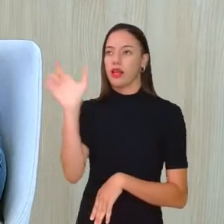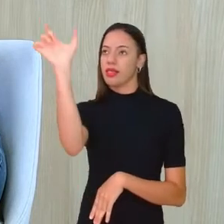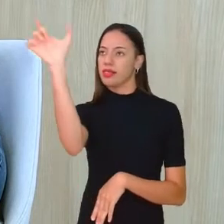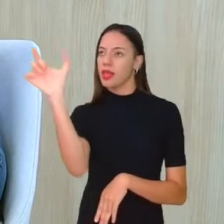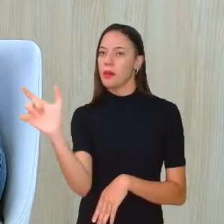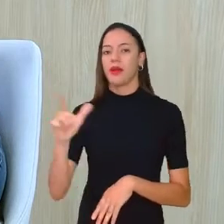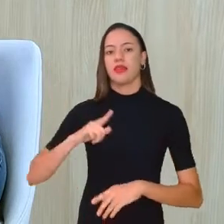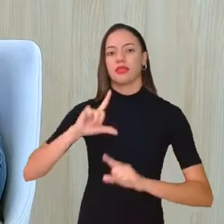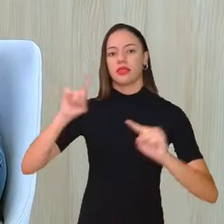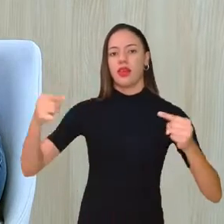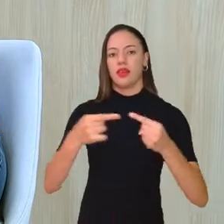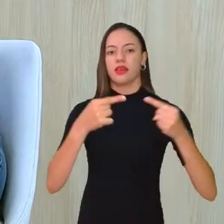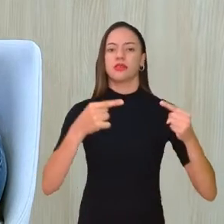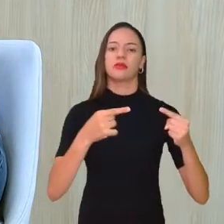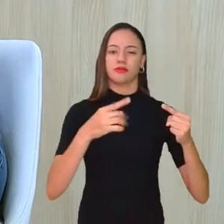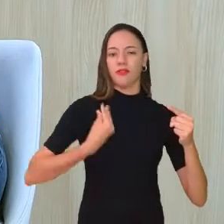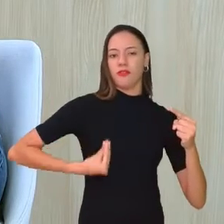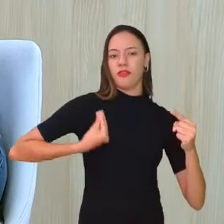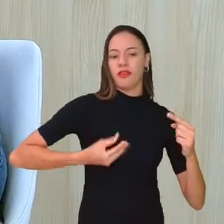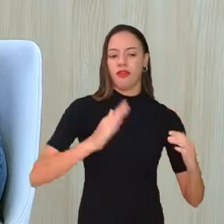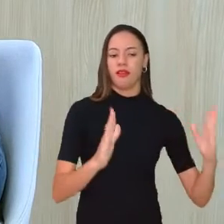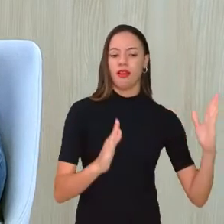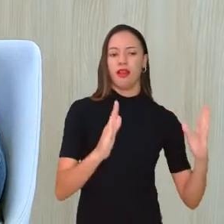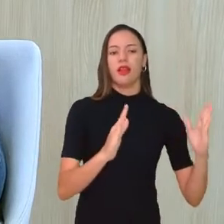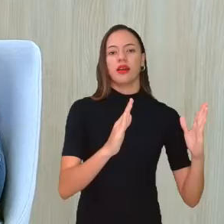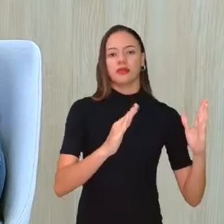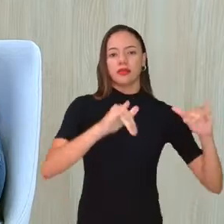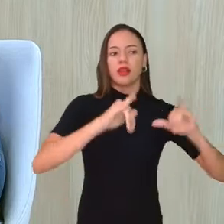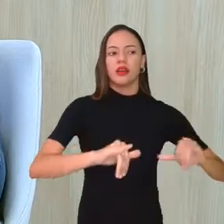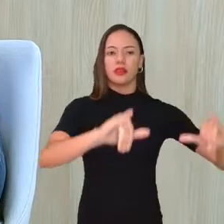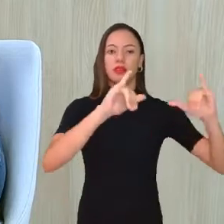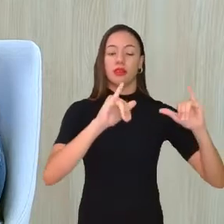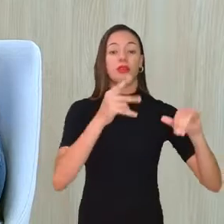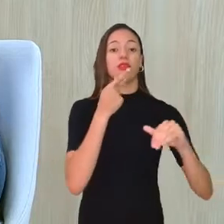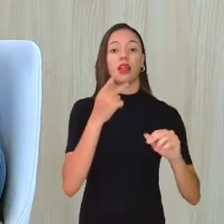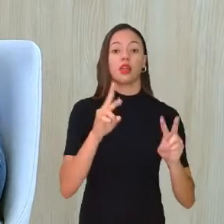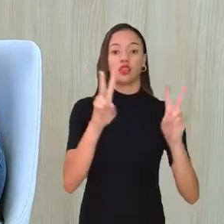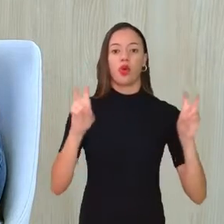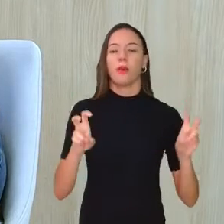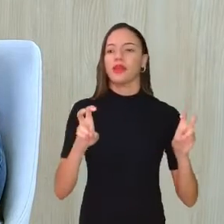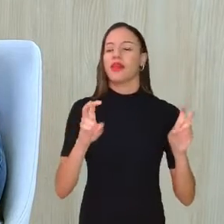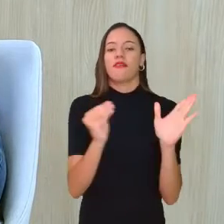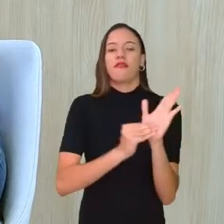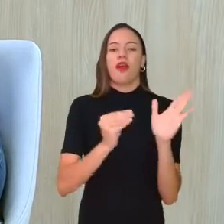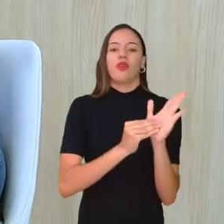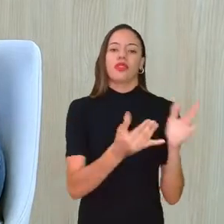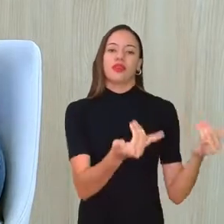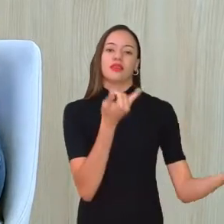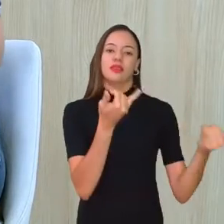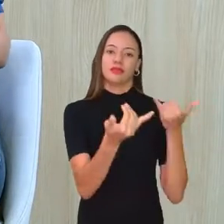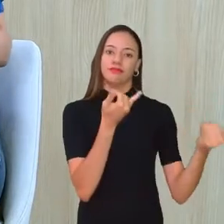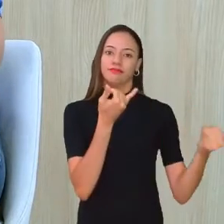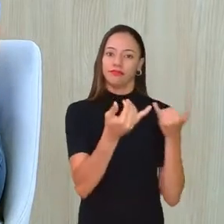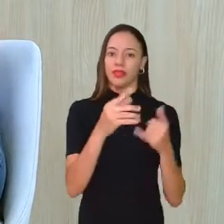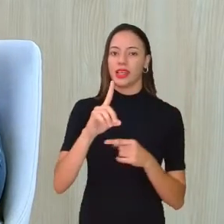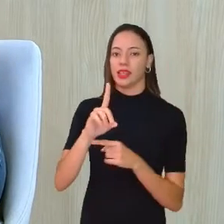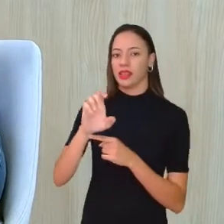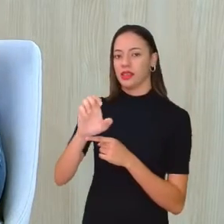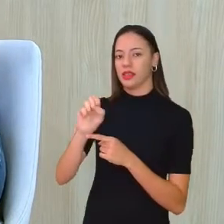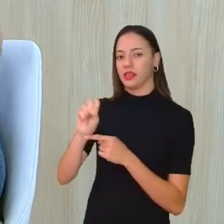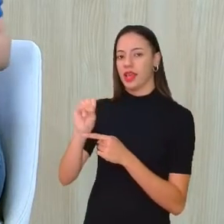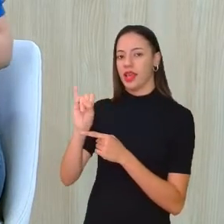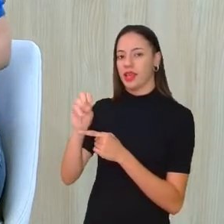de viver na era da informação, né? Então a gente falou da coisa da desinformação, Carla. E aí? Falou bastante